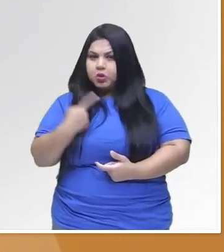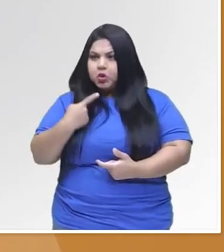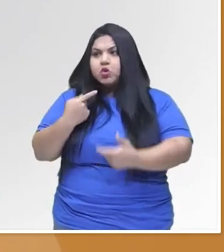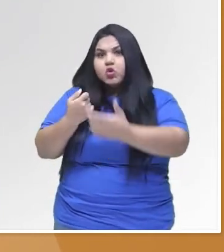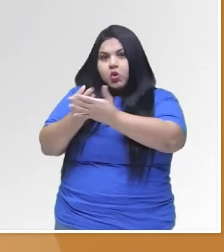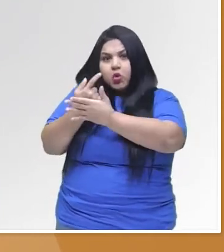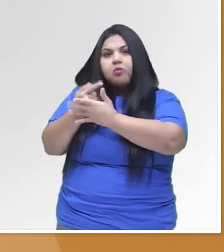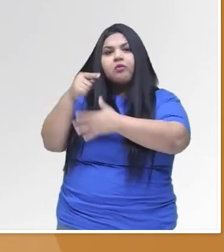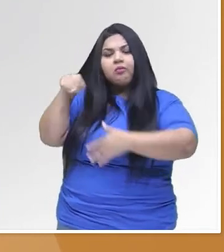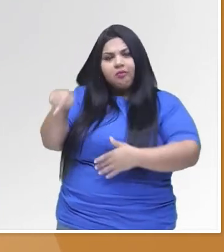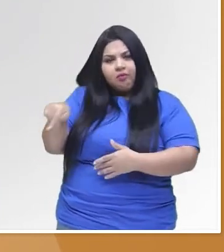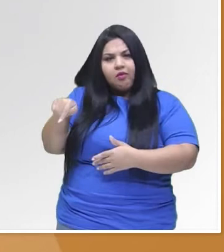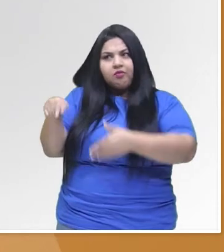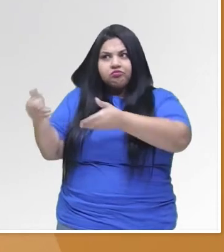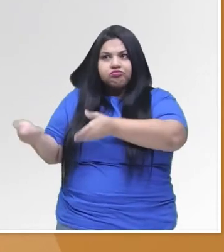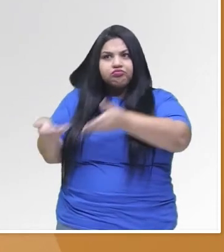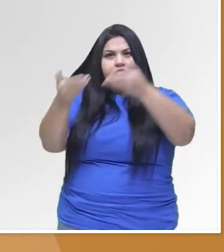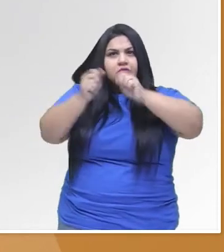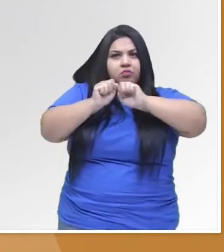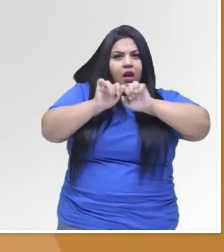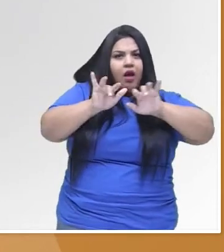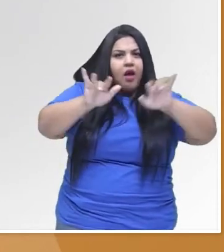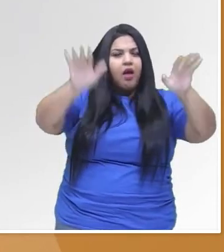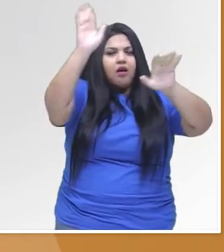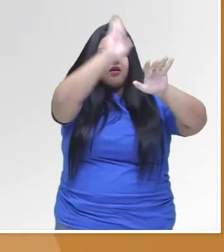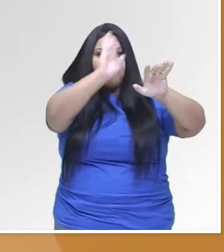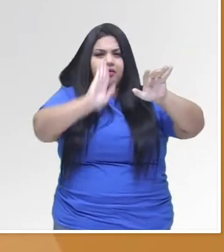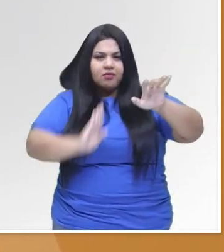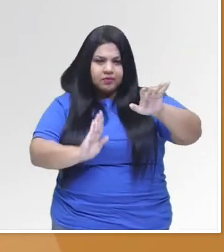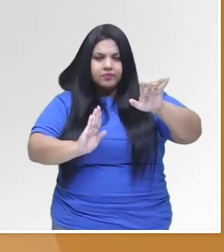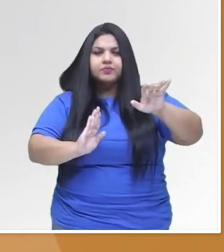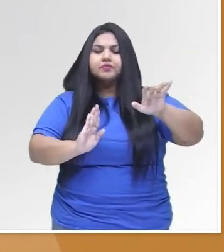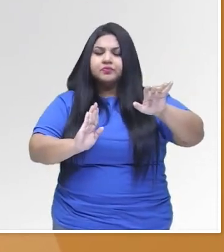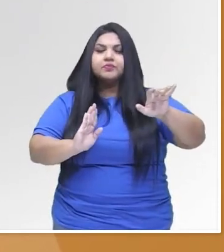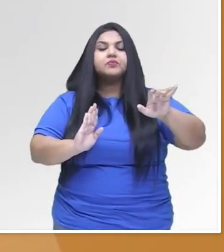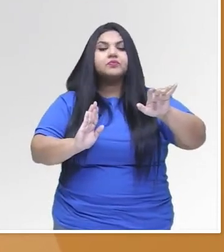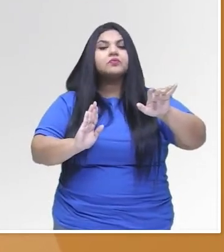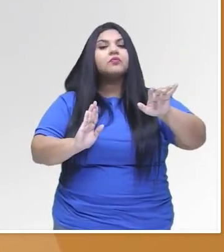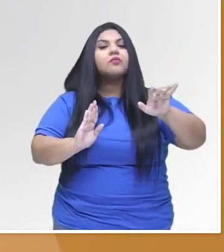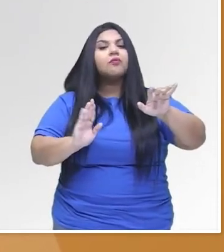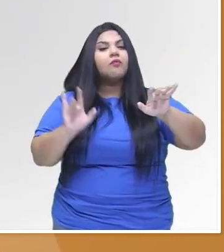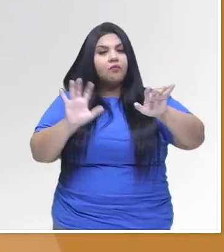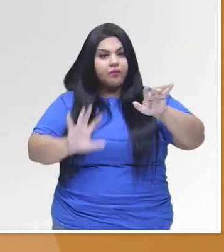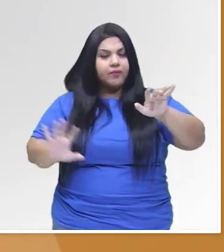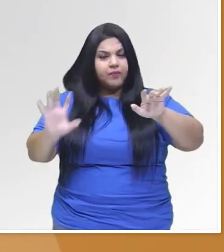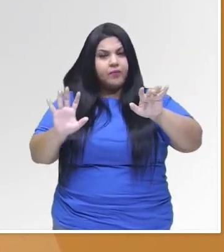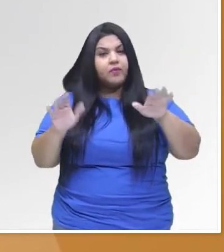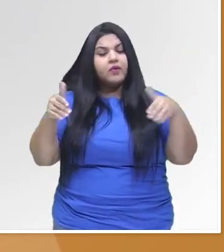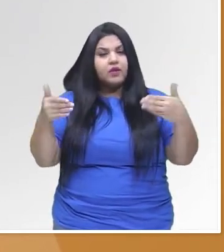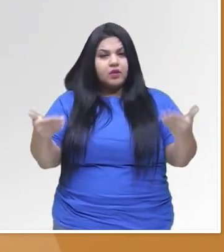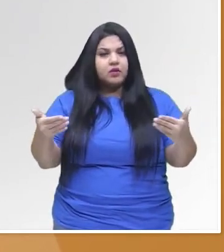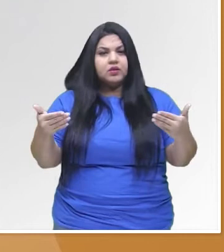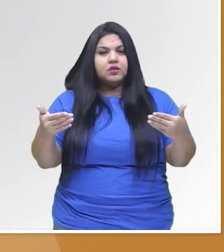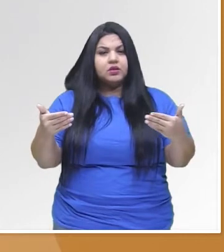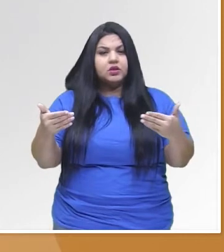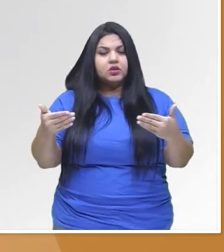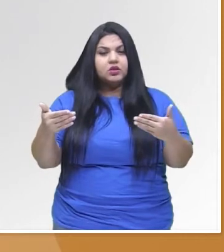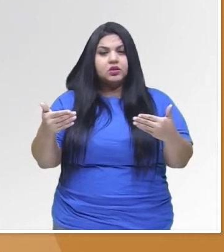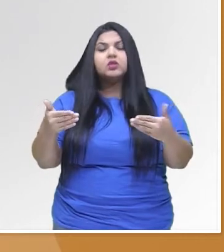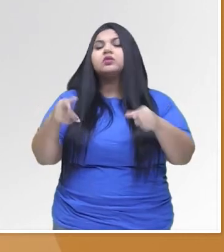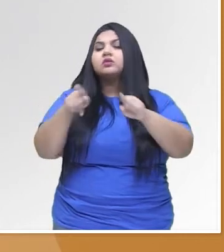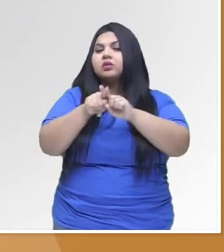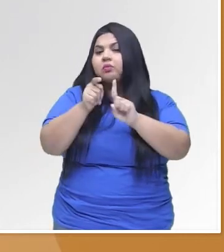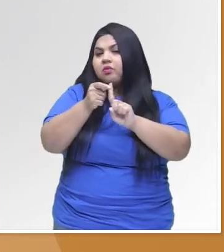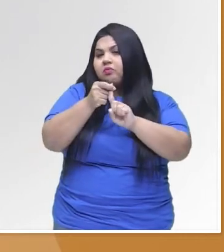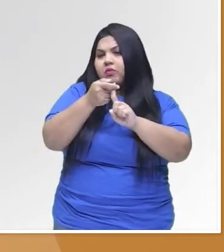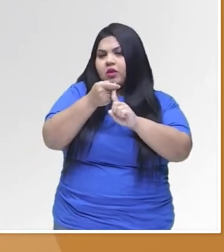arroz que nós consumimos é produzido basicamente aqui no nosso território, na região Centro-Sul. Né, o cultivo de milho também é um